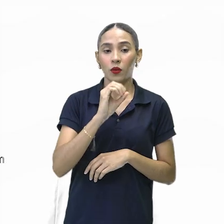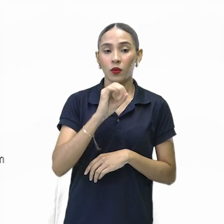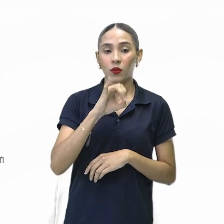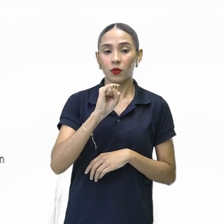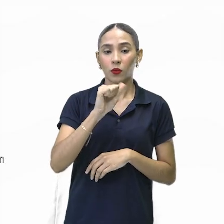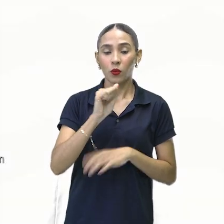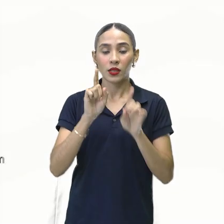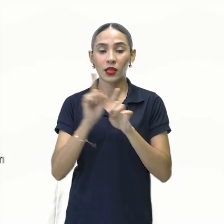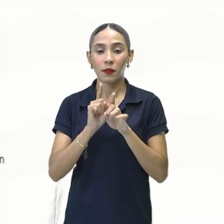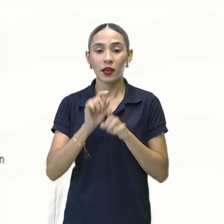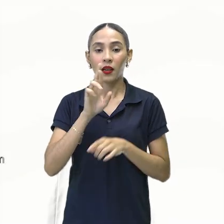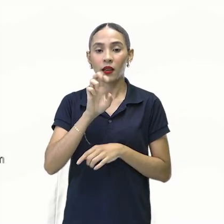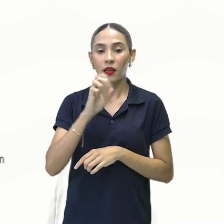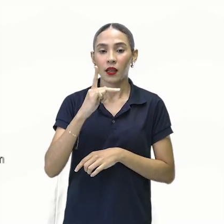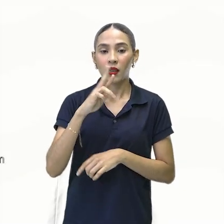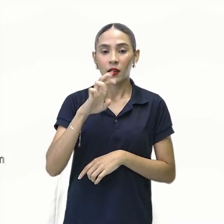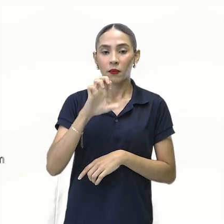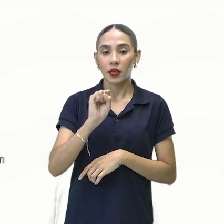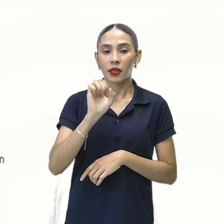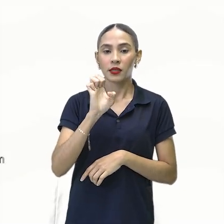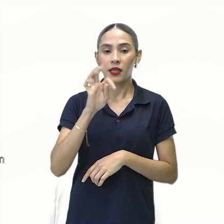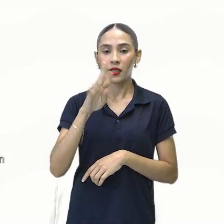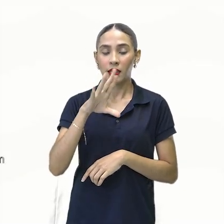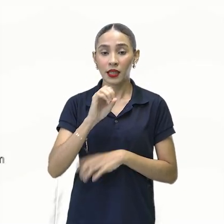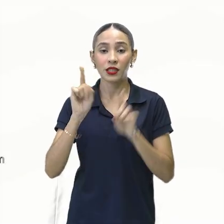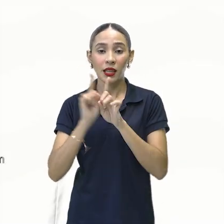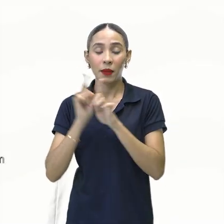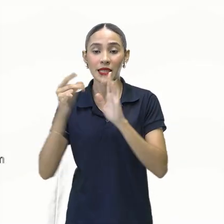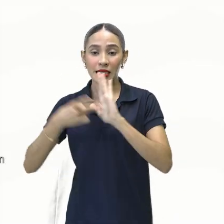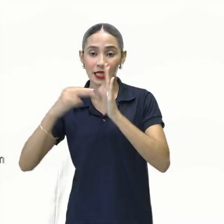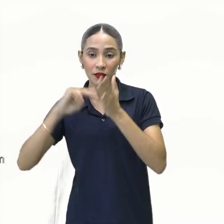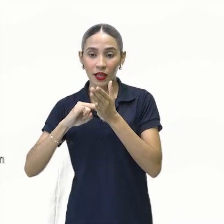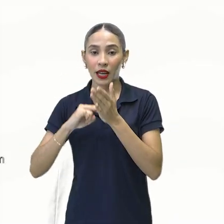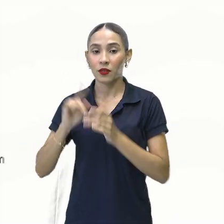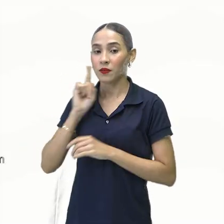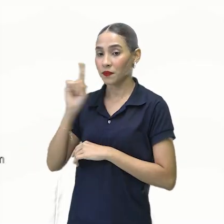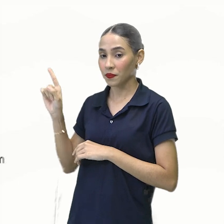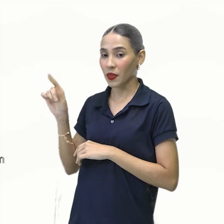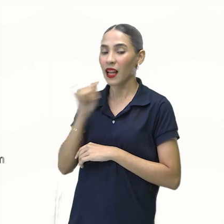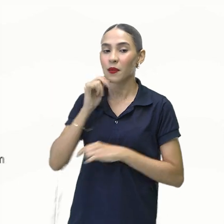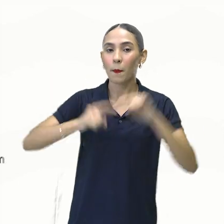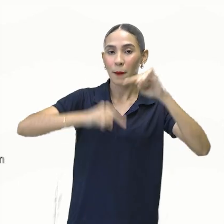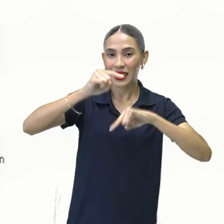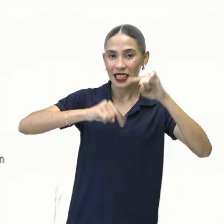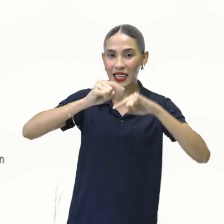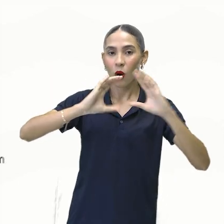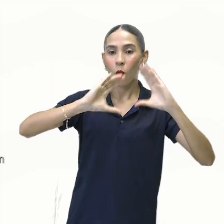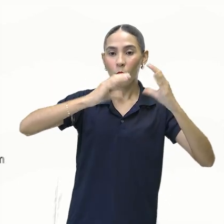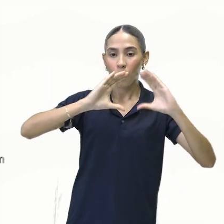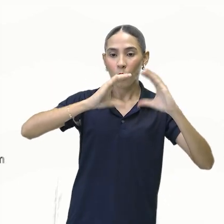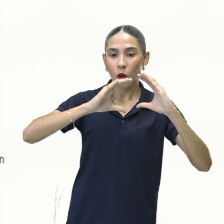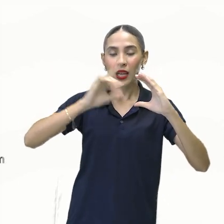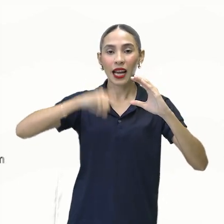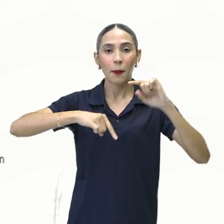do representante e do significado, eu vou perceber que a coisa, ela é